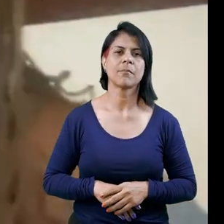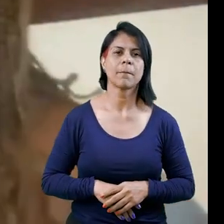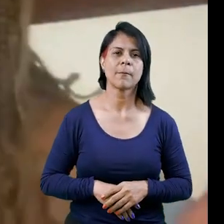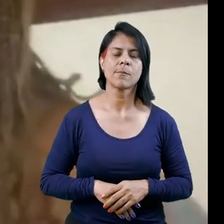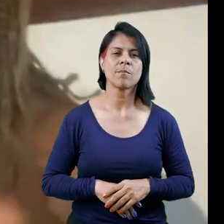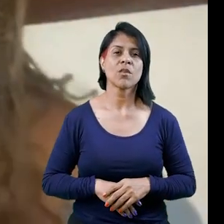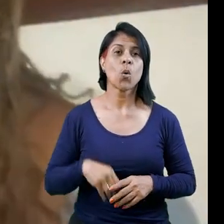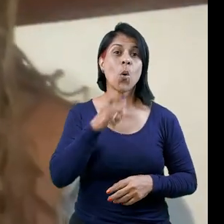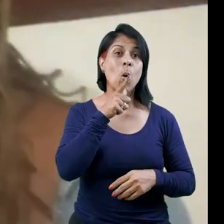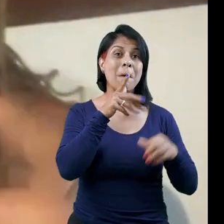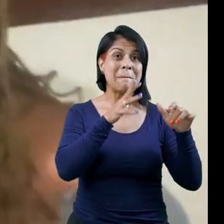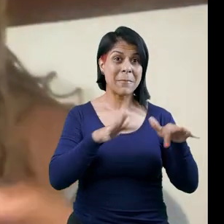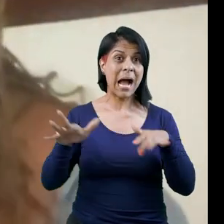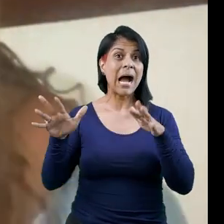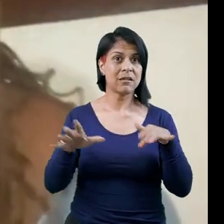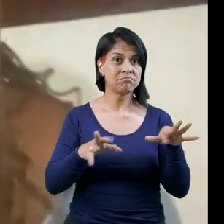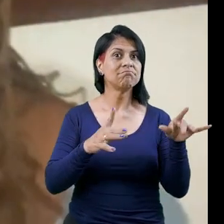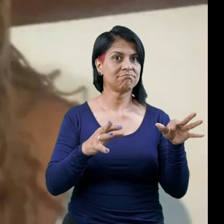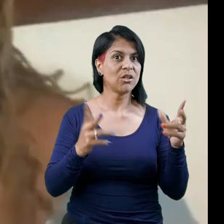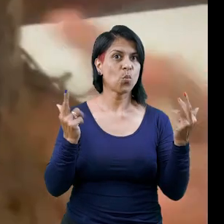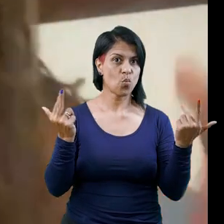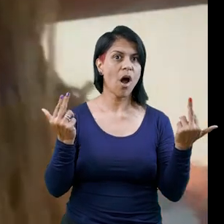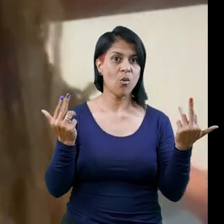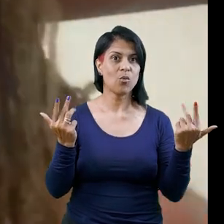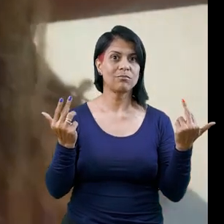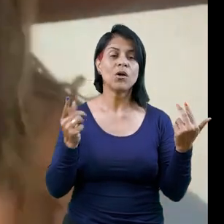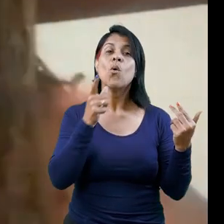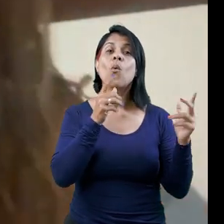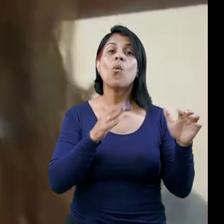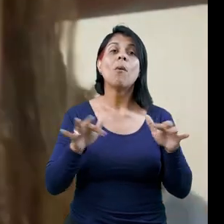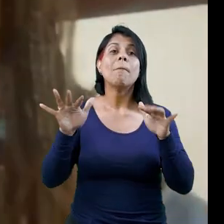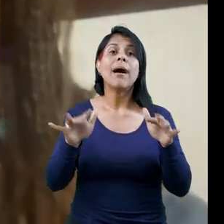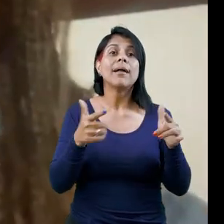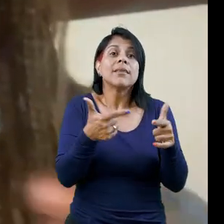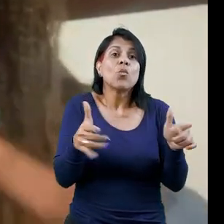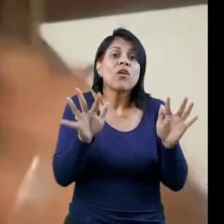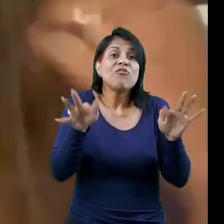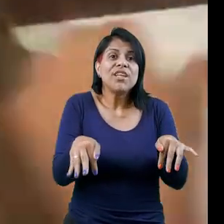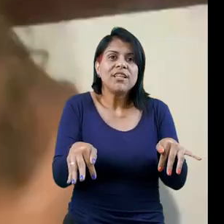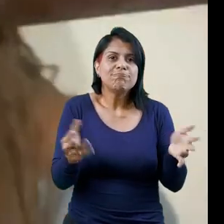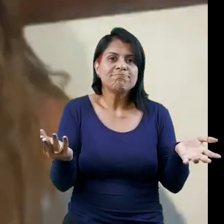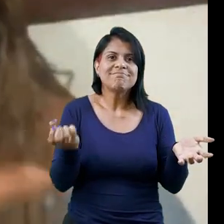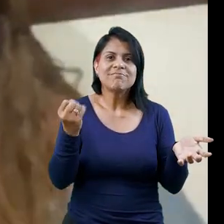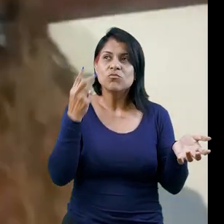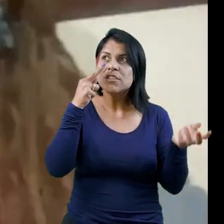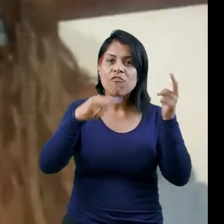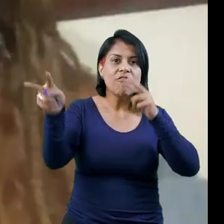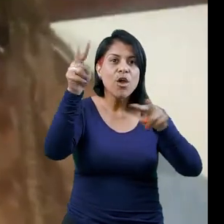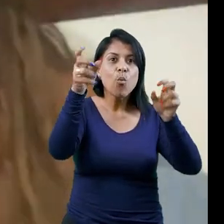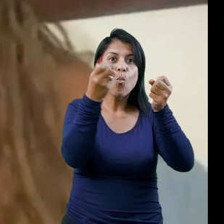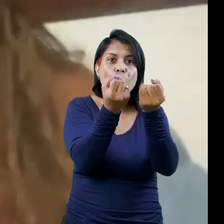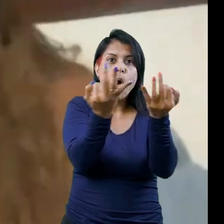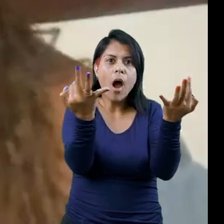mar é isso, né? Quando a gente pensa no mar. O mar é insondável de tão múltiplo. Se a gente pensar